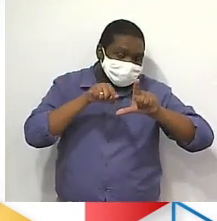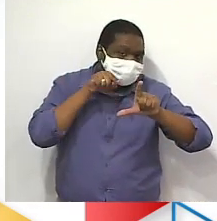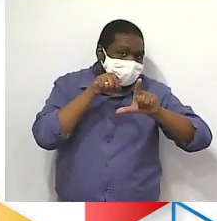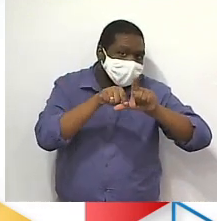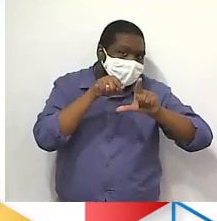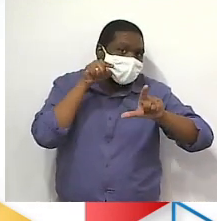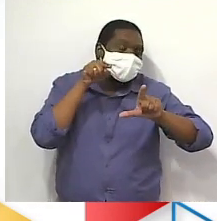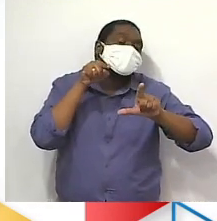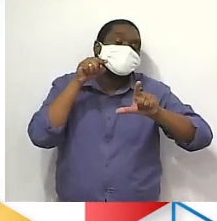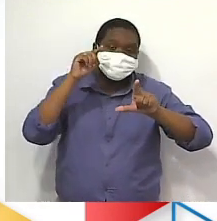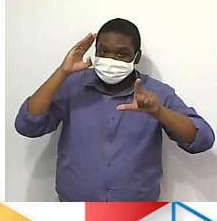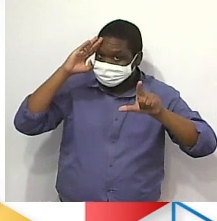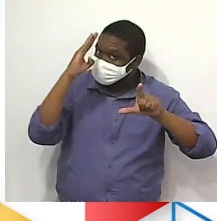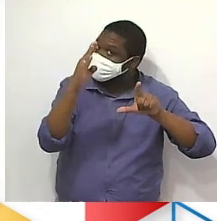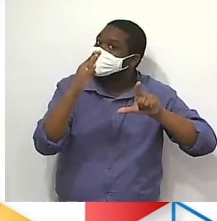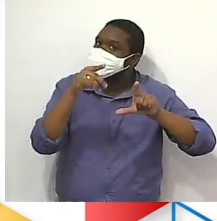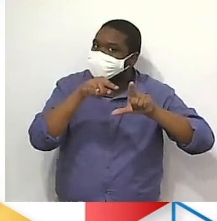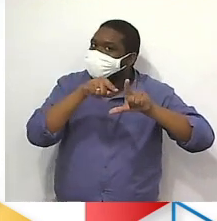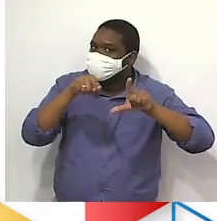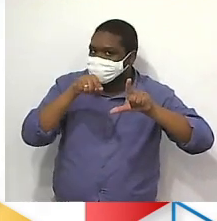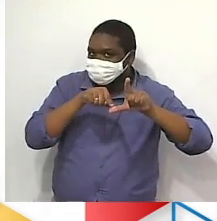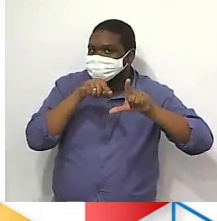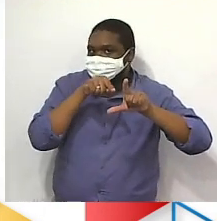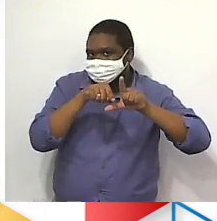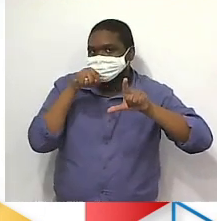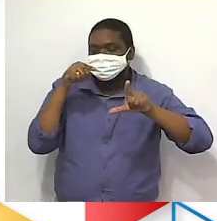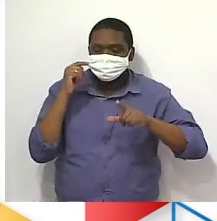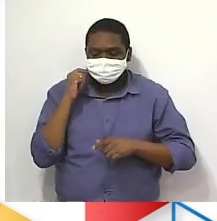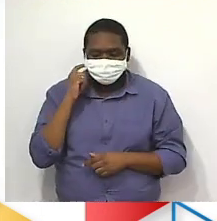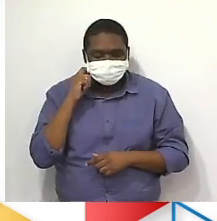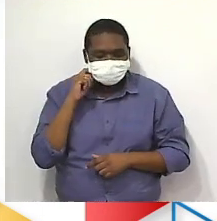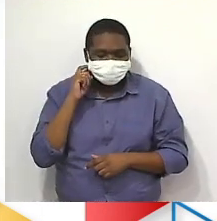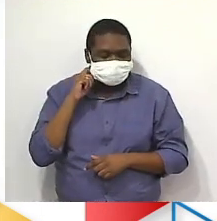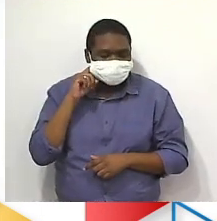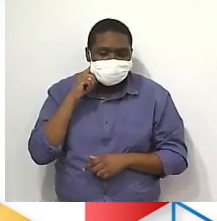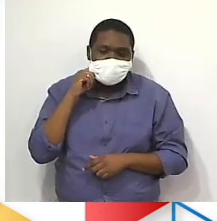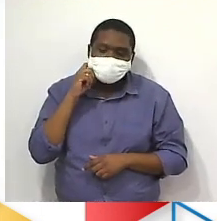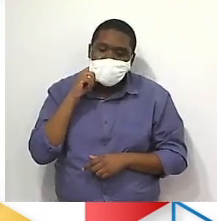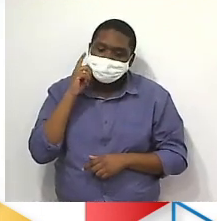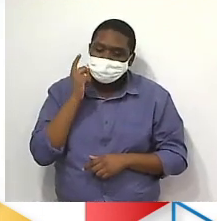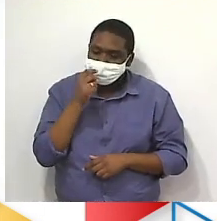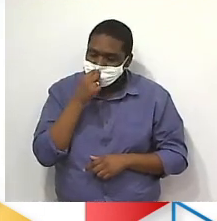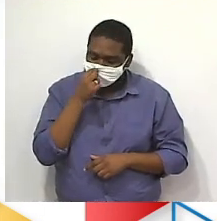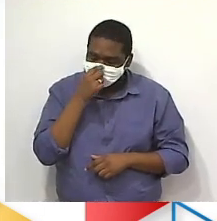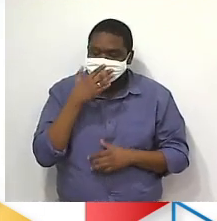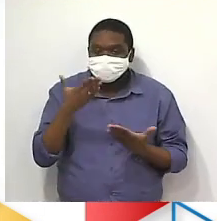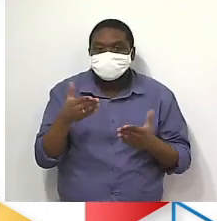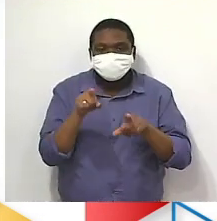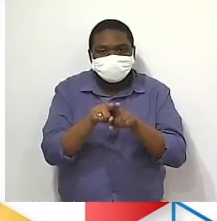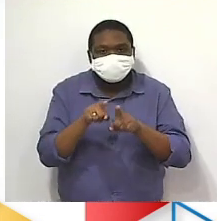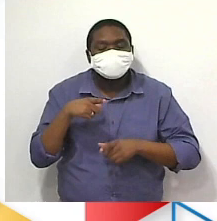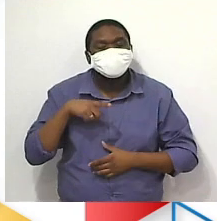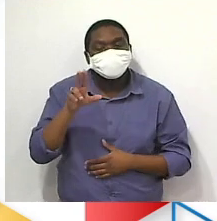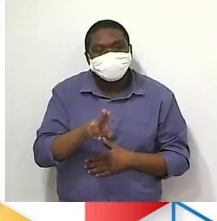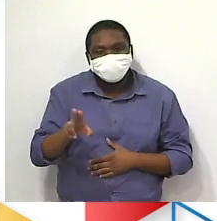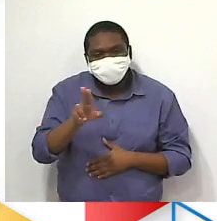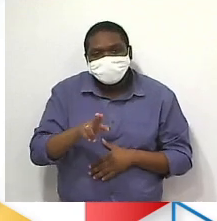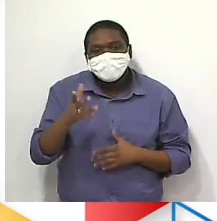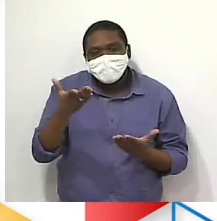principal deles, o mais usado, é esse cara aí, ó, triângulo retângulo. Preste atenção, tá vendo? Além das porteiras, e também utilizados